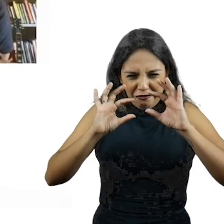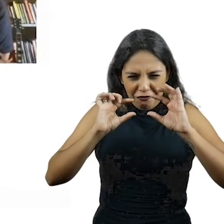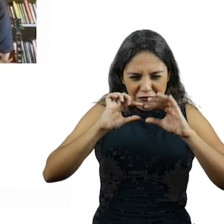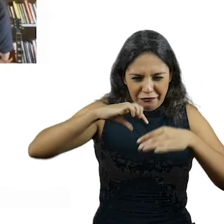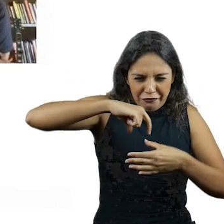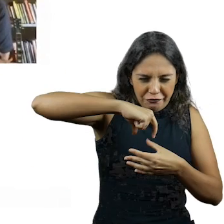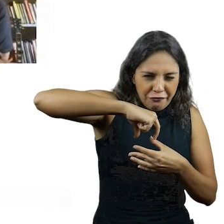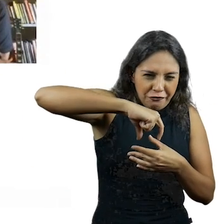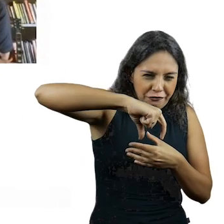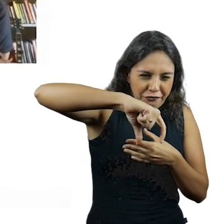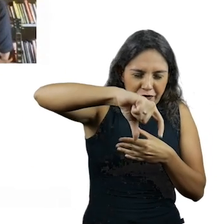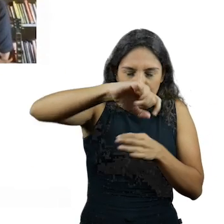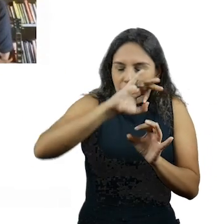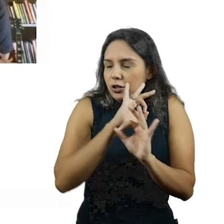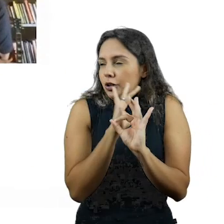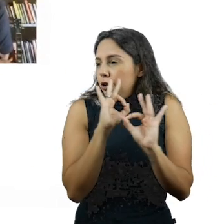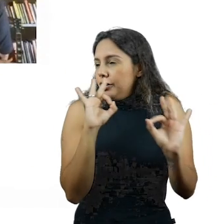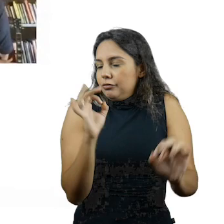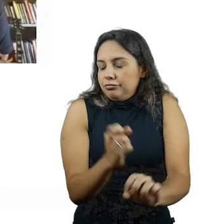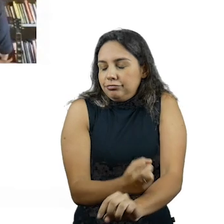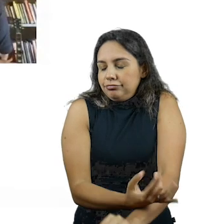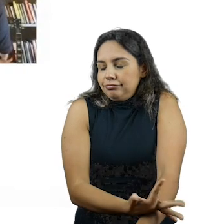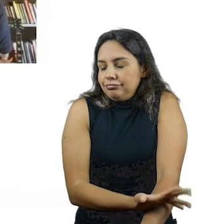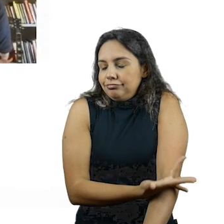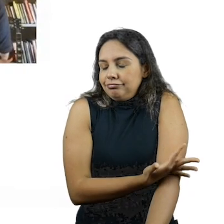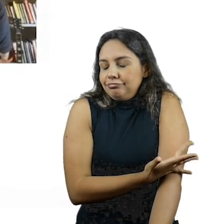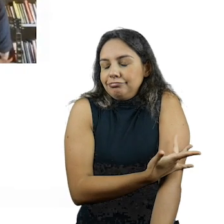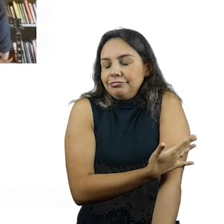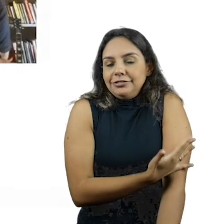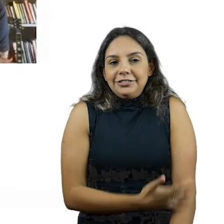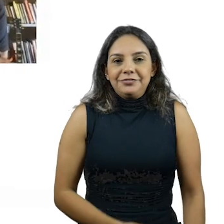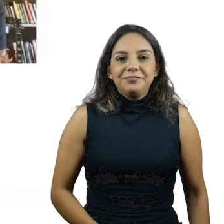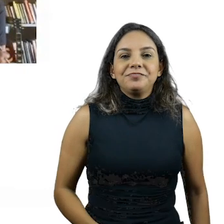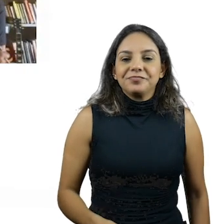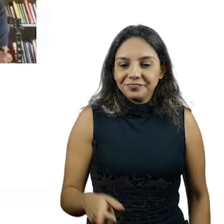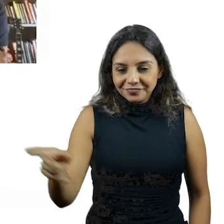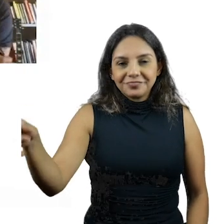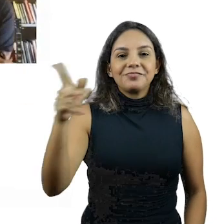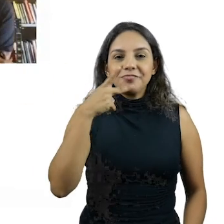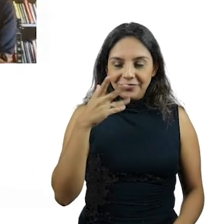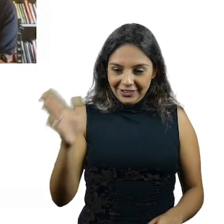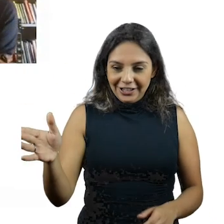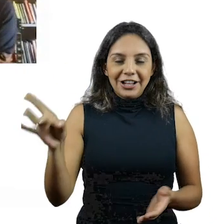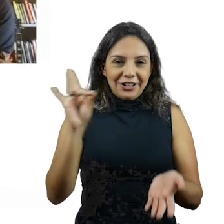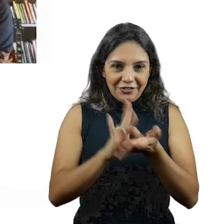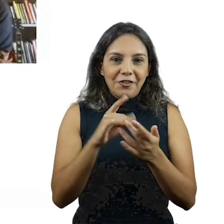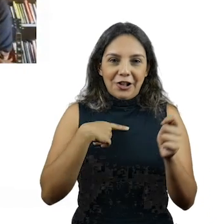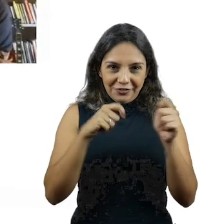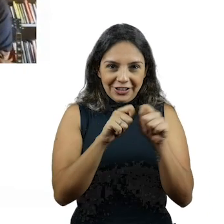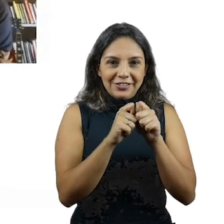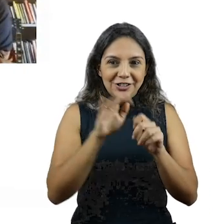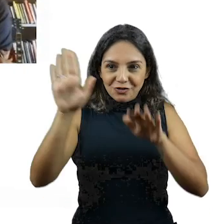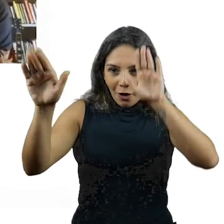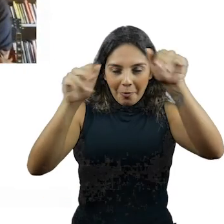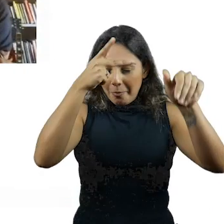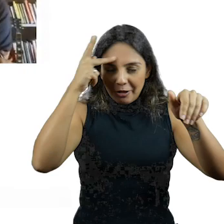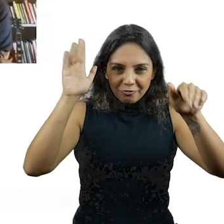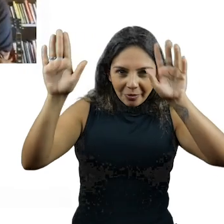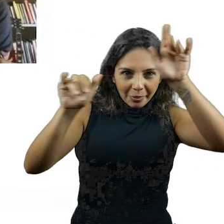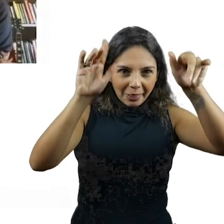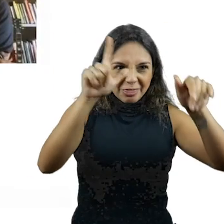você lembra? Nossa! Mas é demais, cara. Vamos fazer esse festival sim, pô. A gente chama o Stephen King, vem alguém aqui